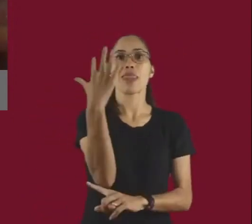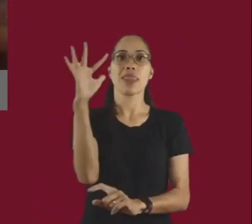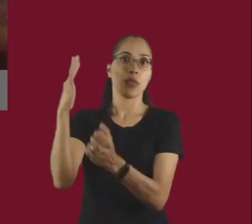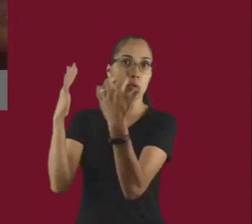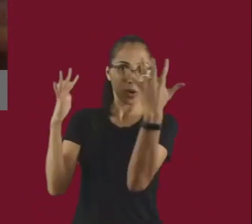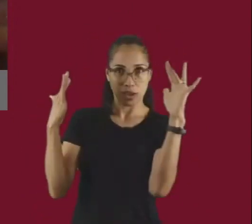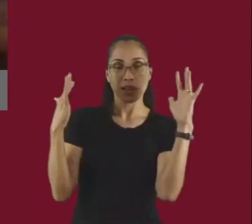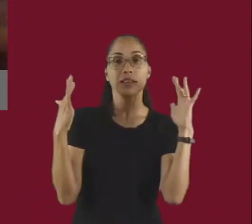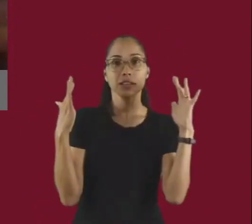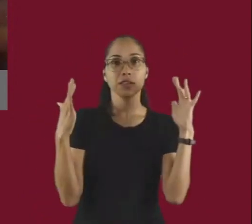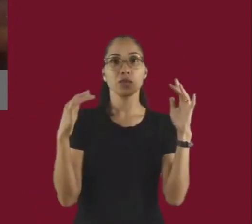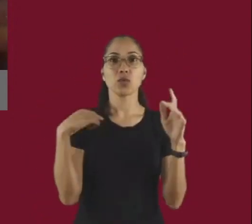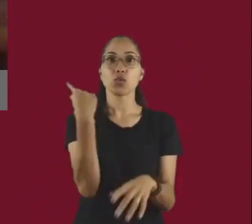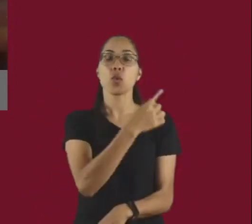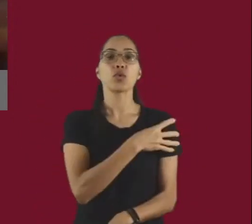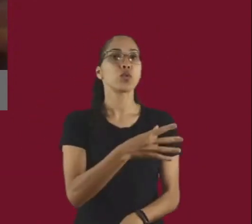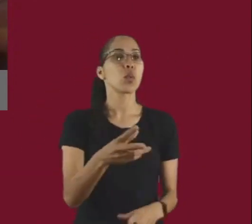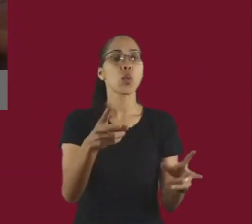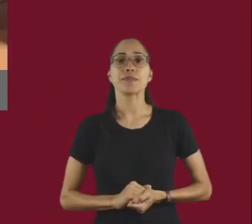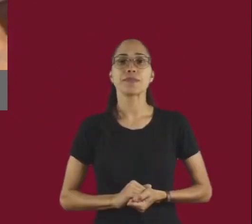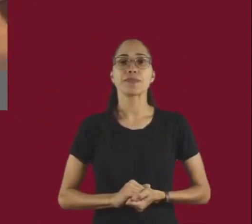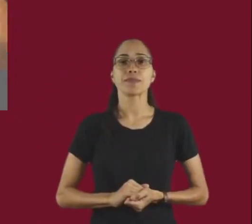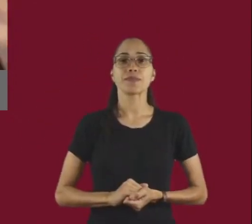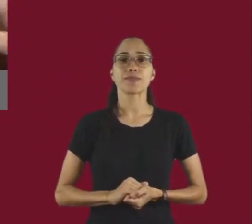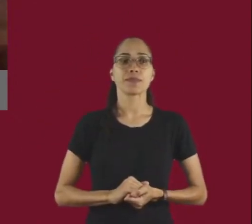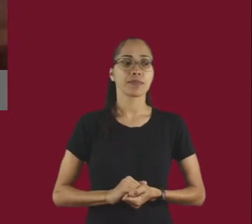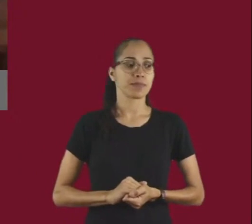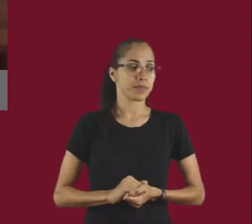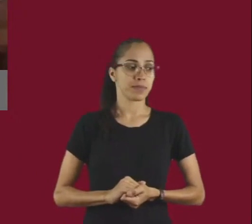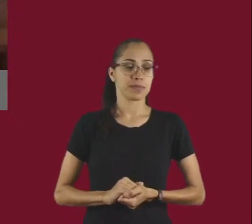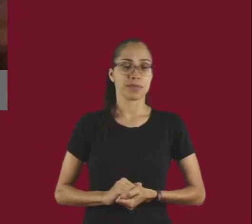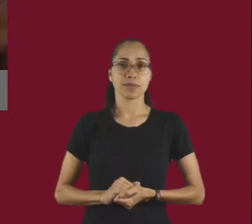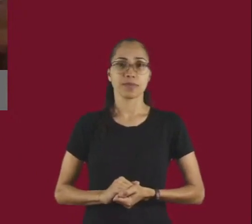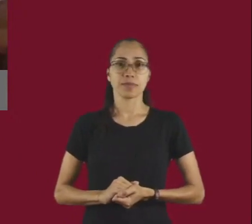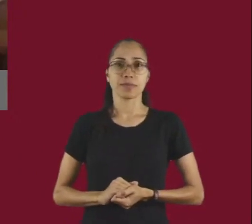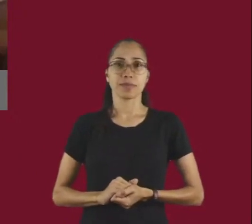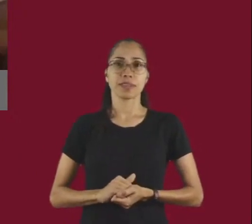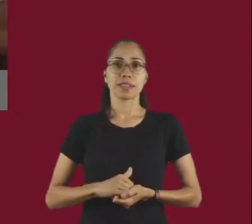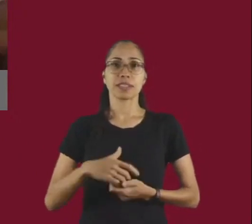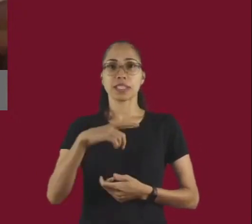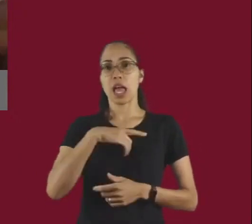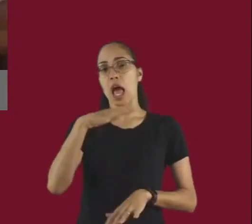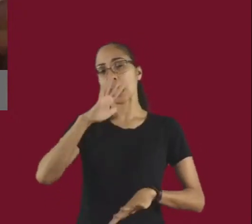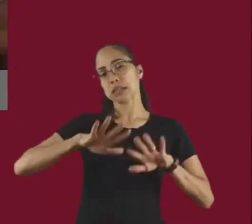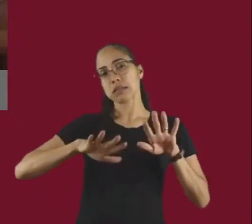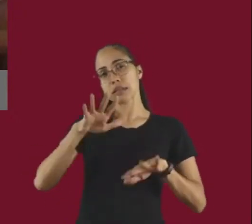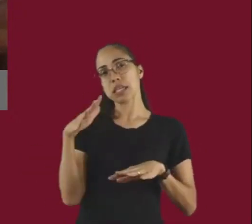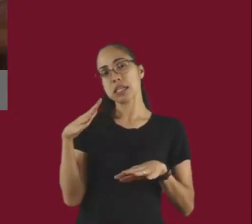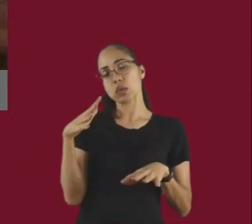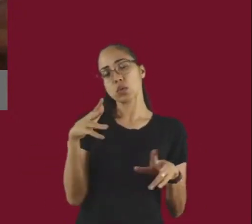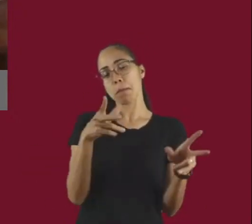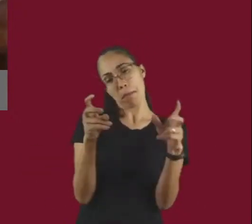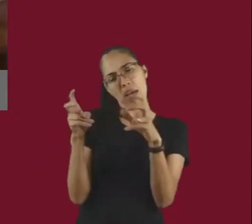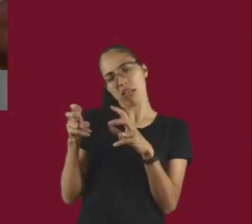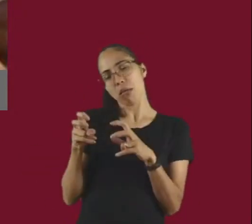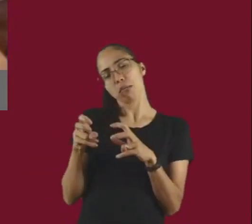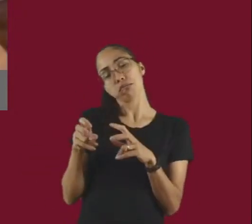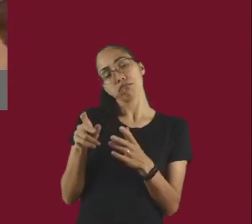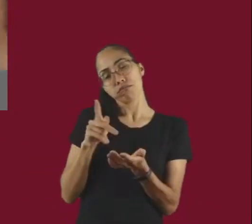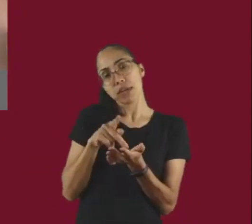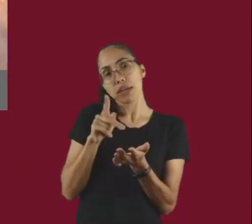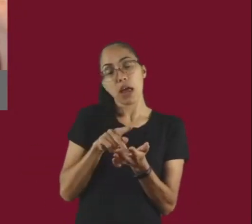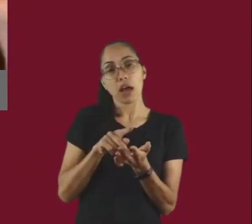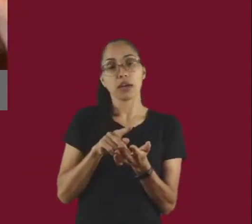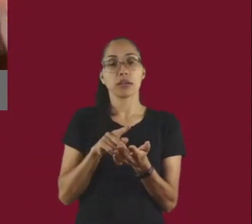A gente conhece quase nada. Tem aquilo que a gente enxerga, tem uma